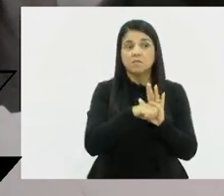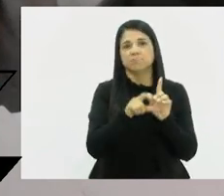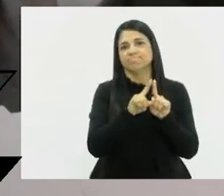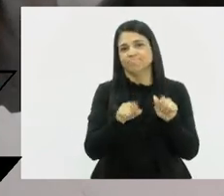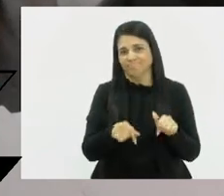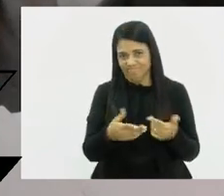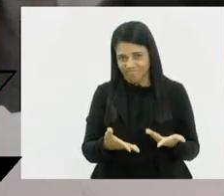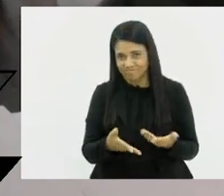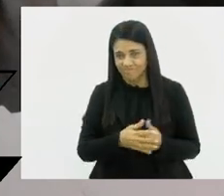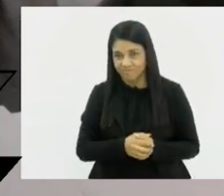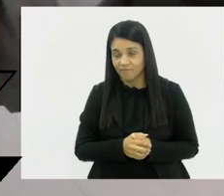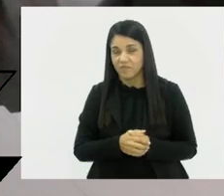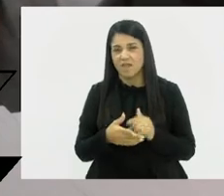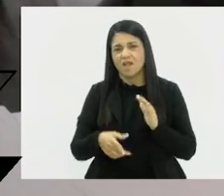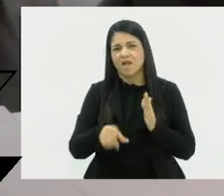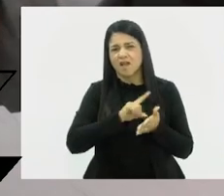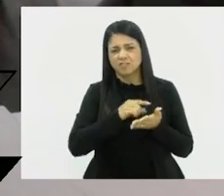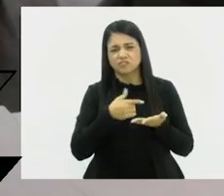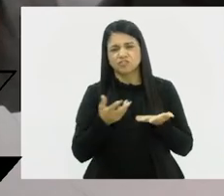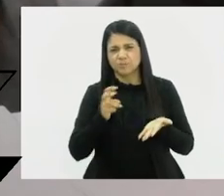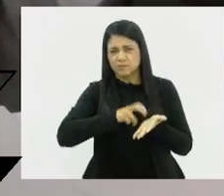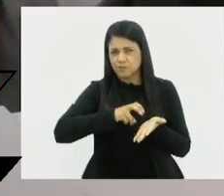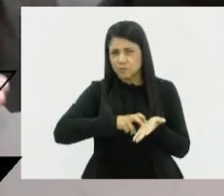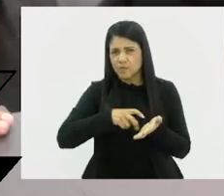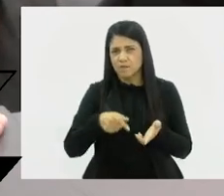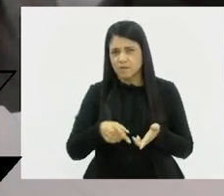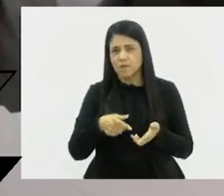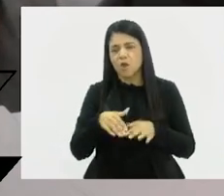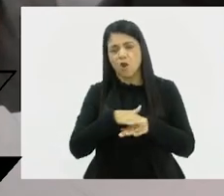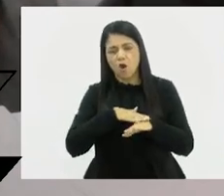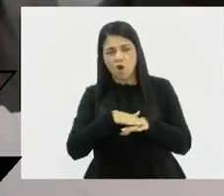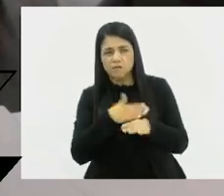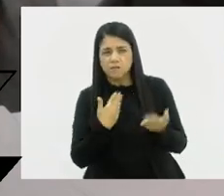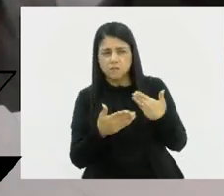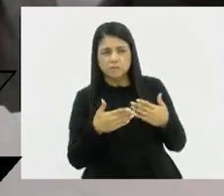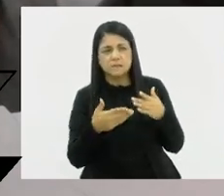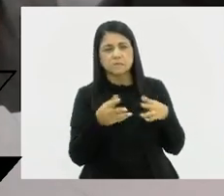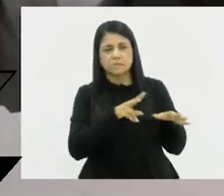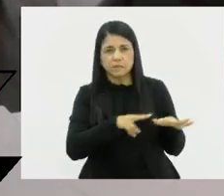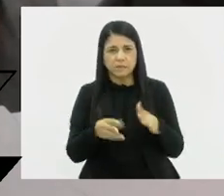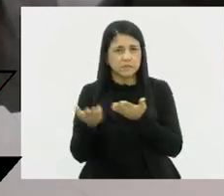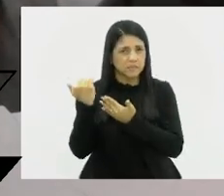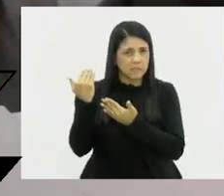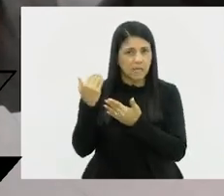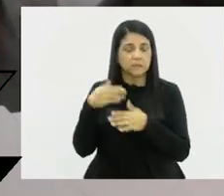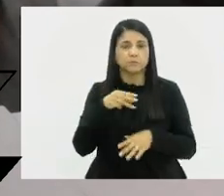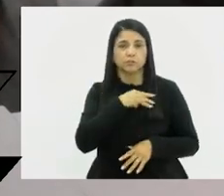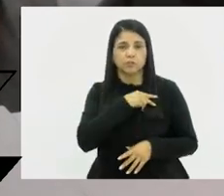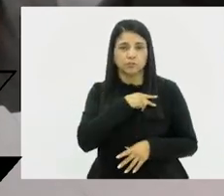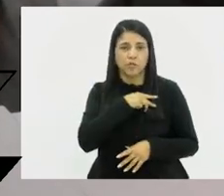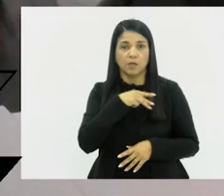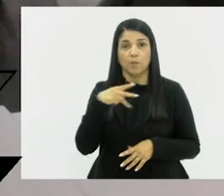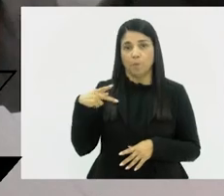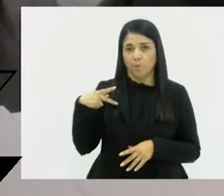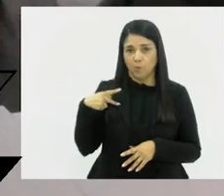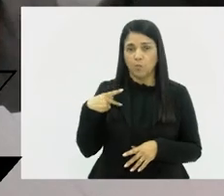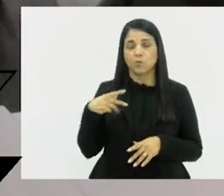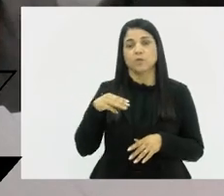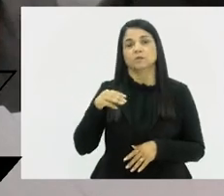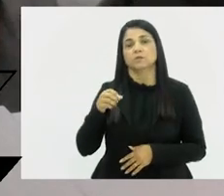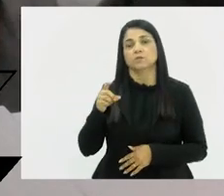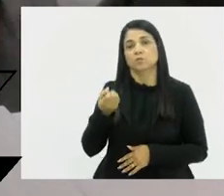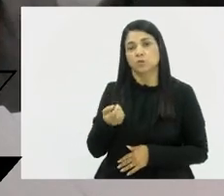estava aqui no início, chegamos mais cedo hoje, conversamos semana passada, particularmente no Ministério Público, com a doutora Maria